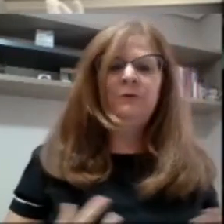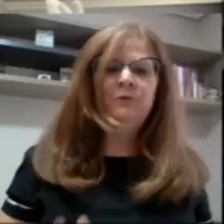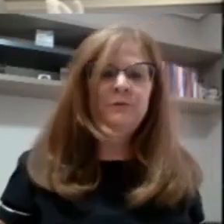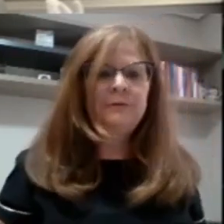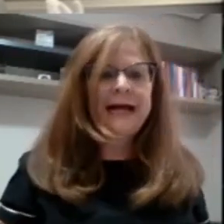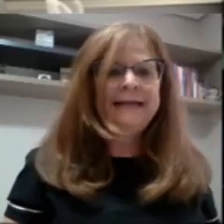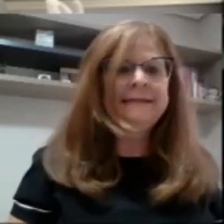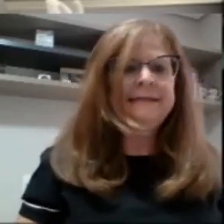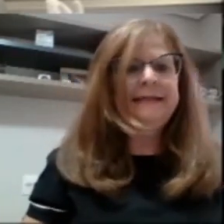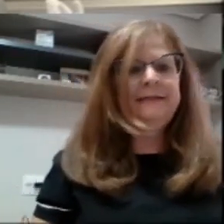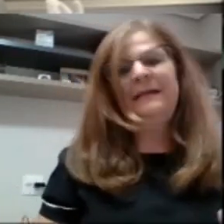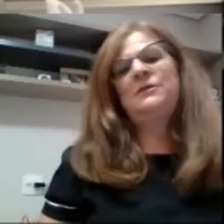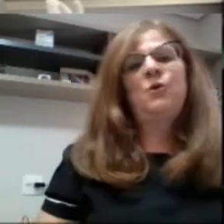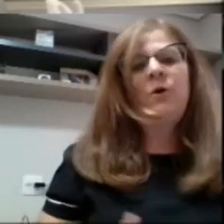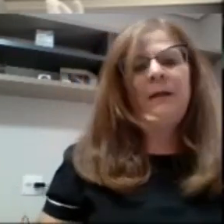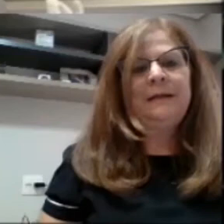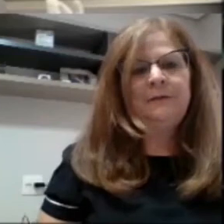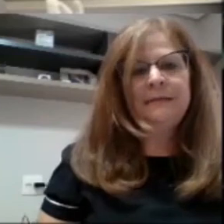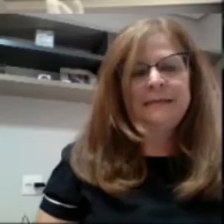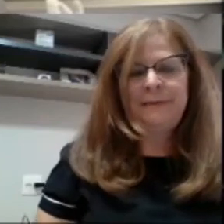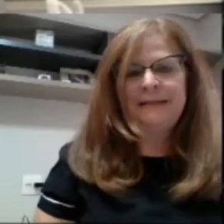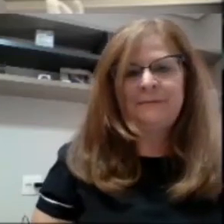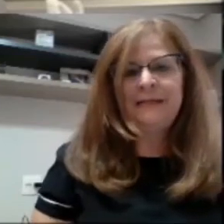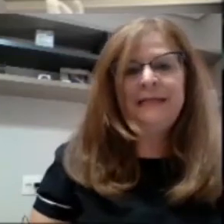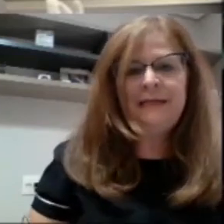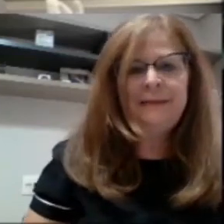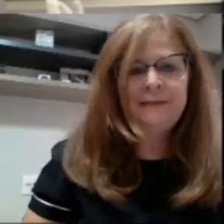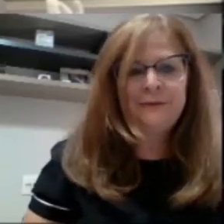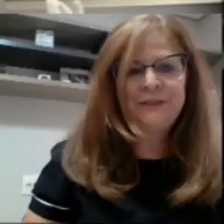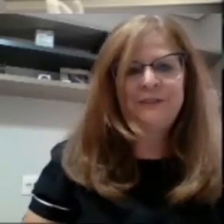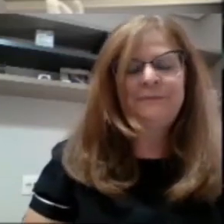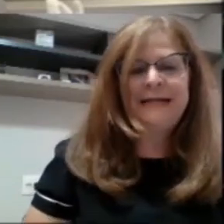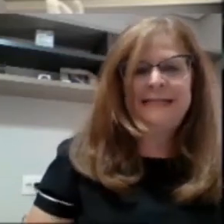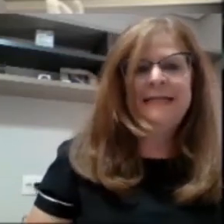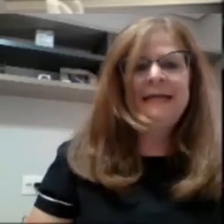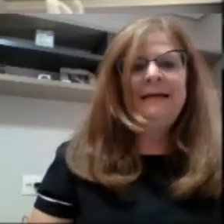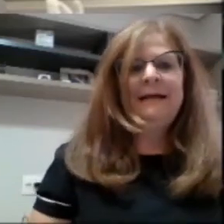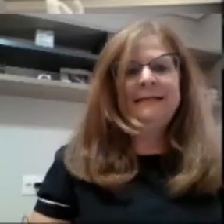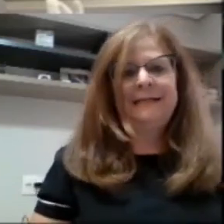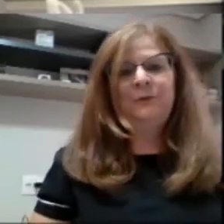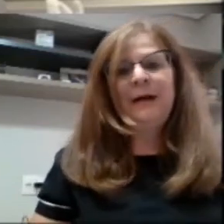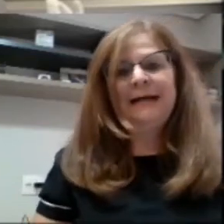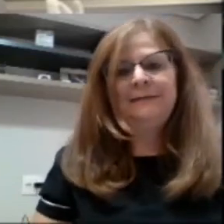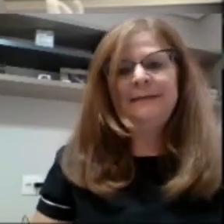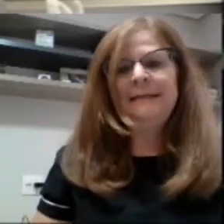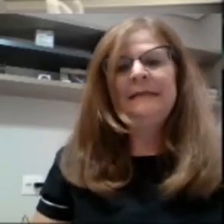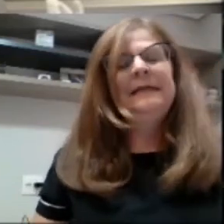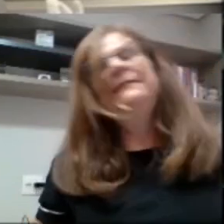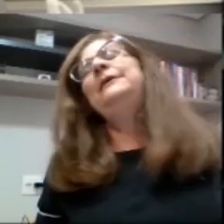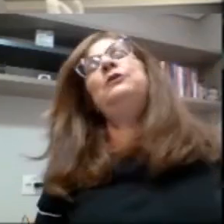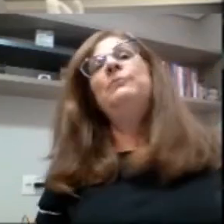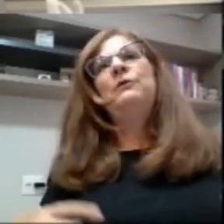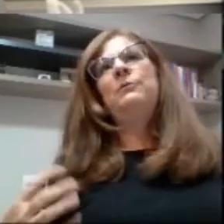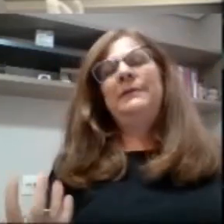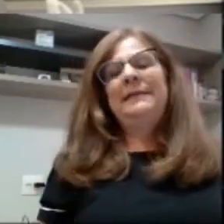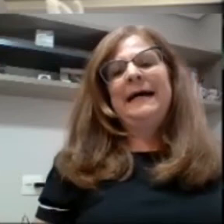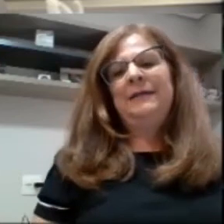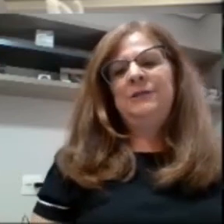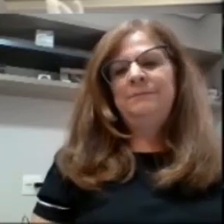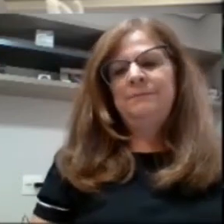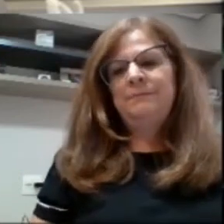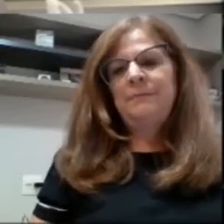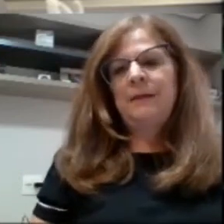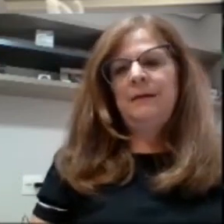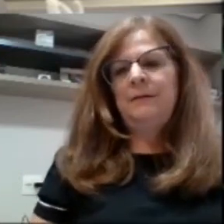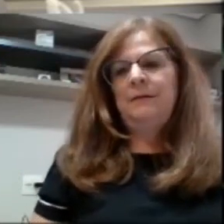tem alguns lugares, né? Na escola, nós aprendemos a Libras hoje, mais acentuados, né? Em alguma